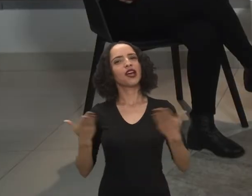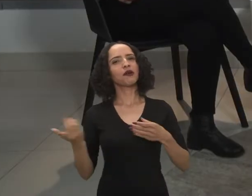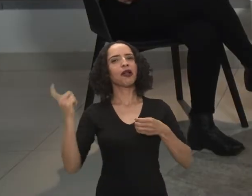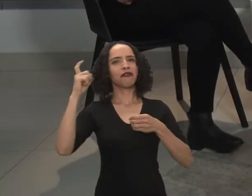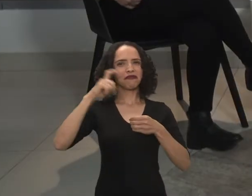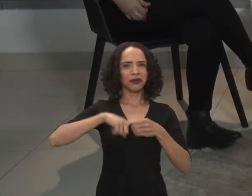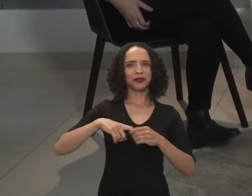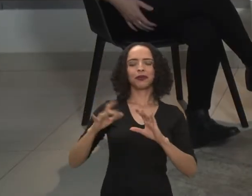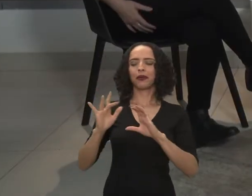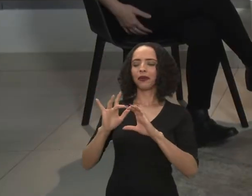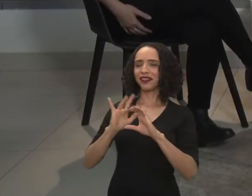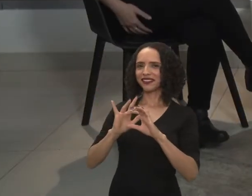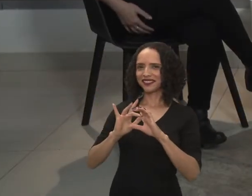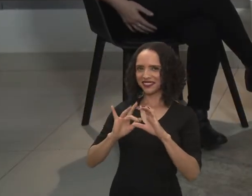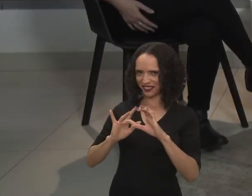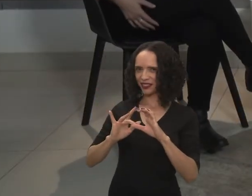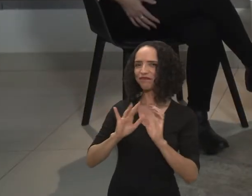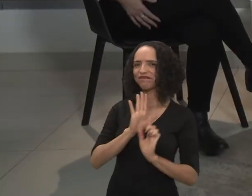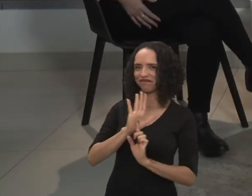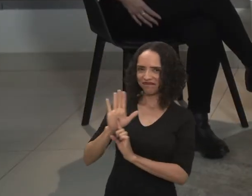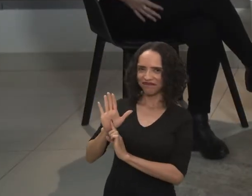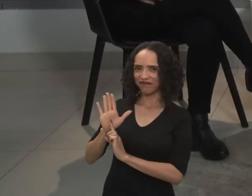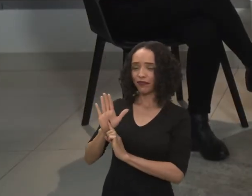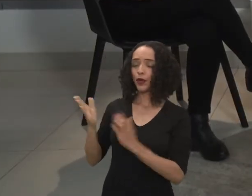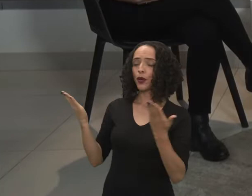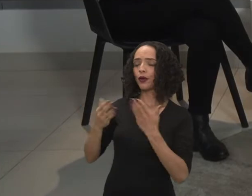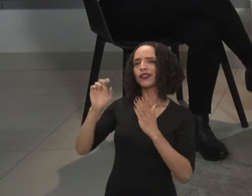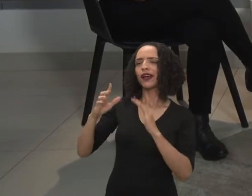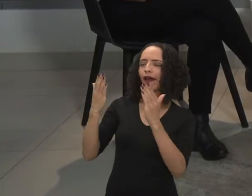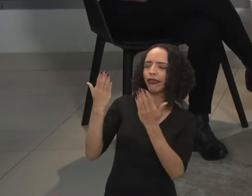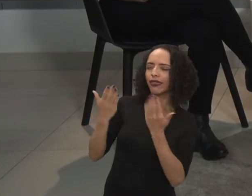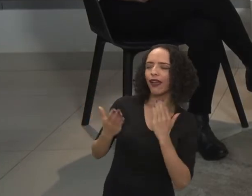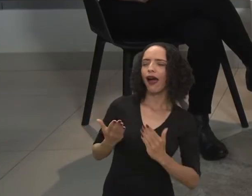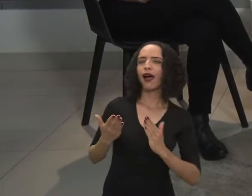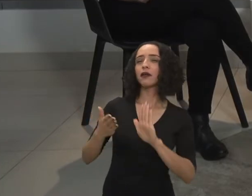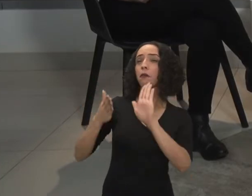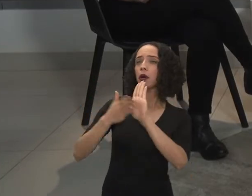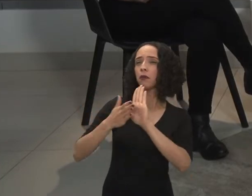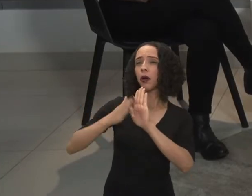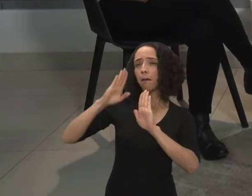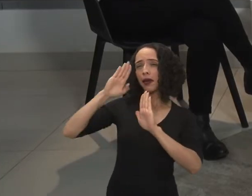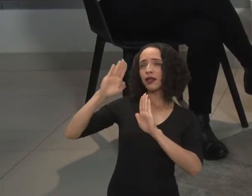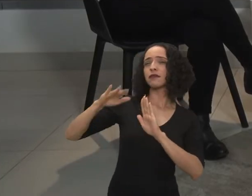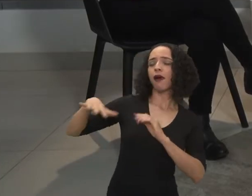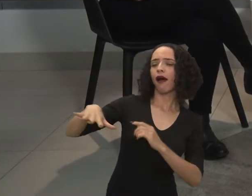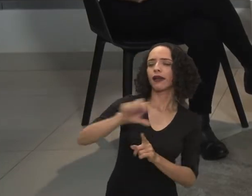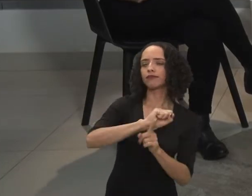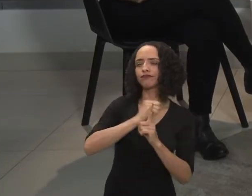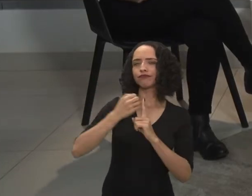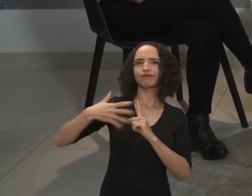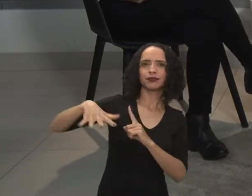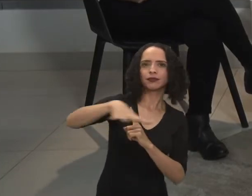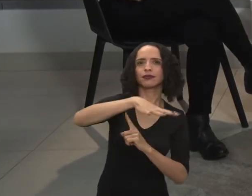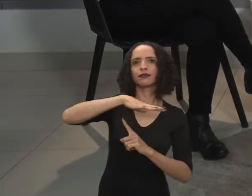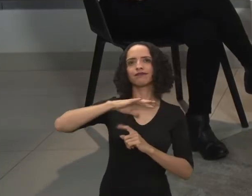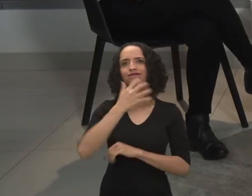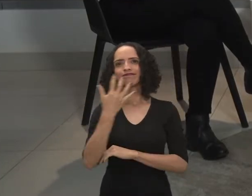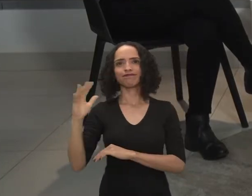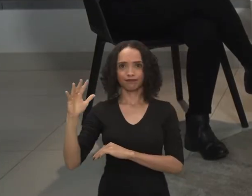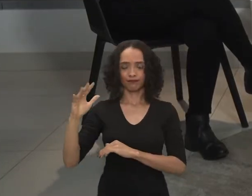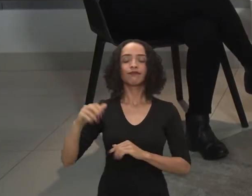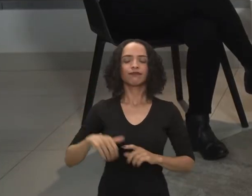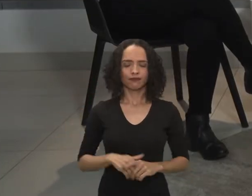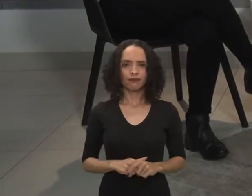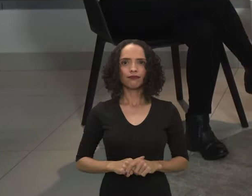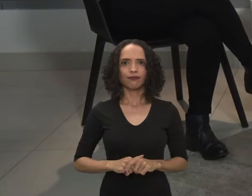Estamos de volta com Conexões de hoje, que está analisando as principais propostas da área do meio ambiente, que